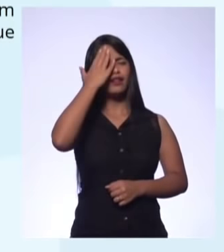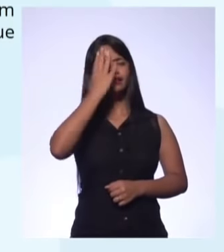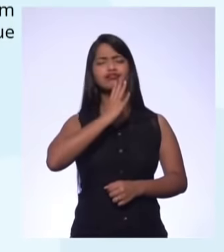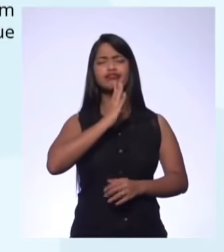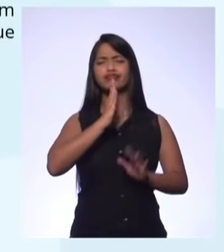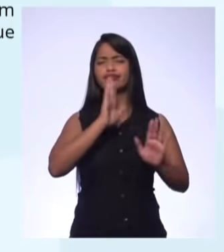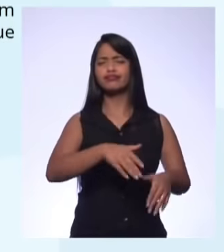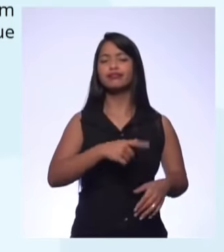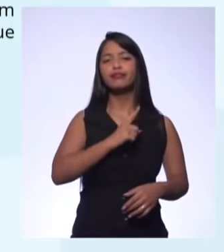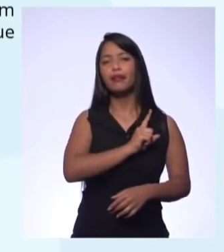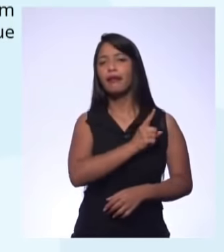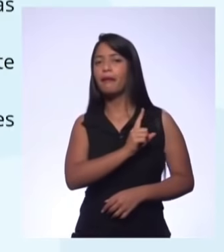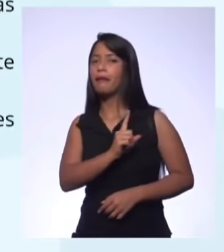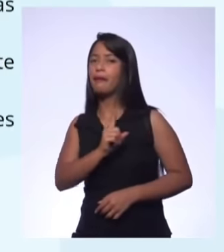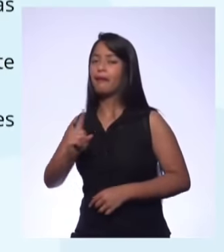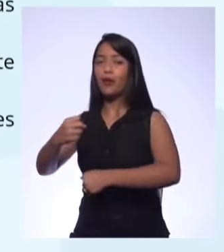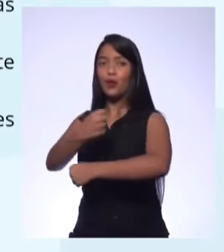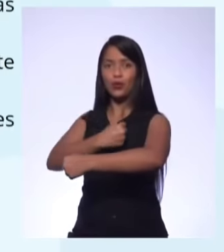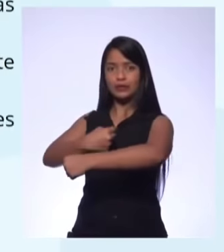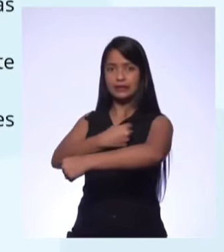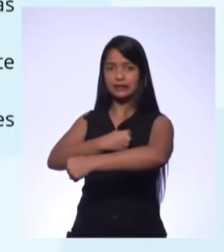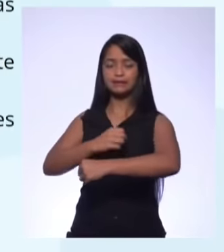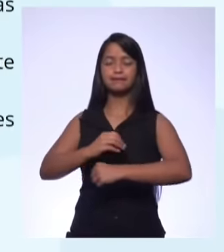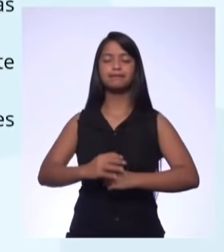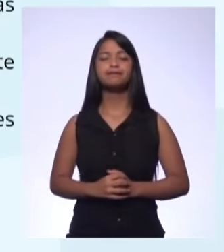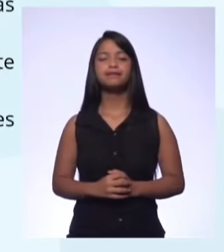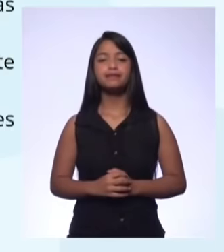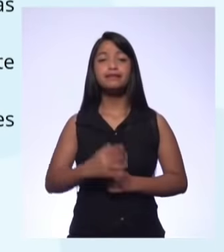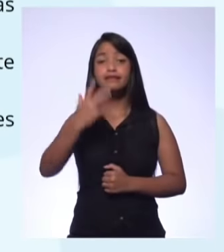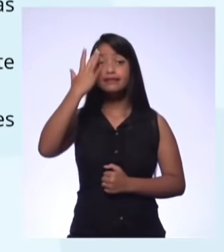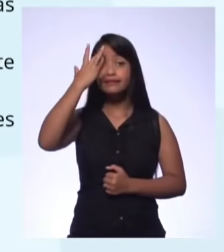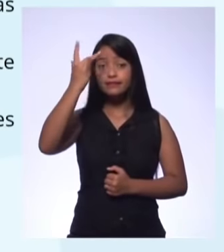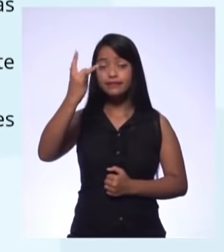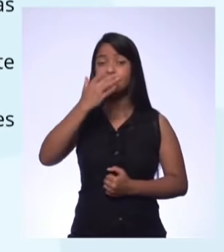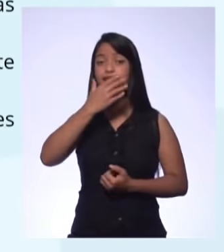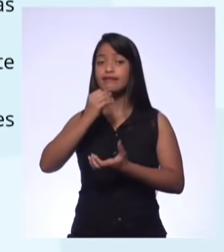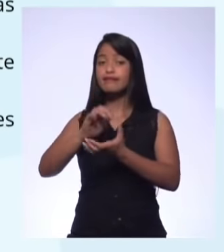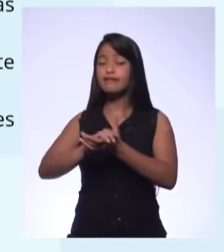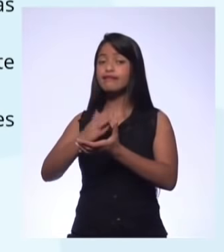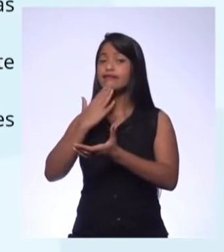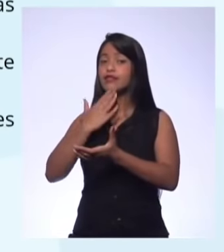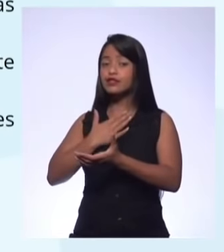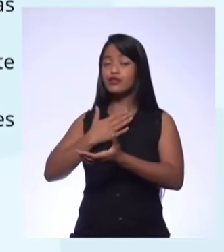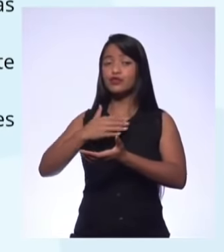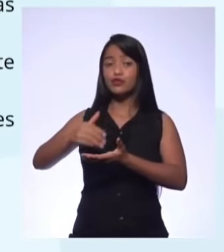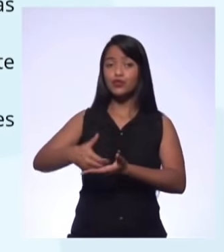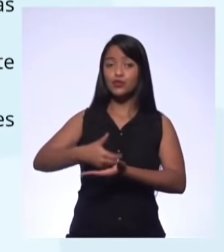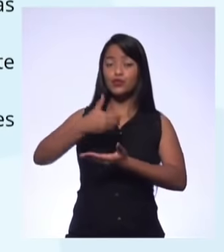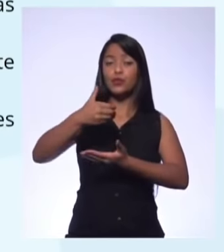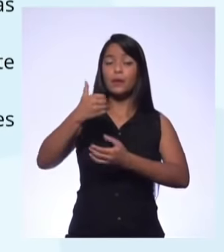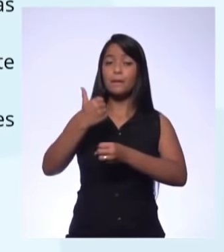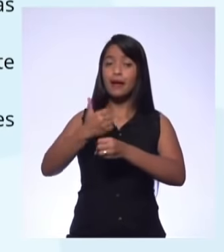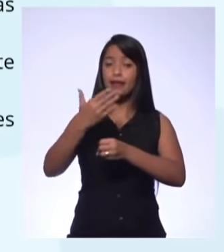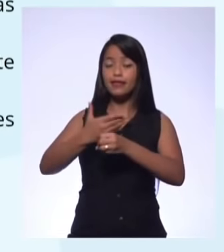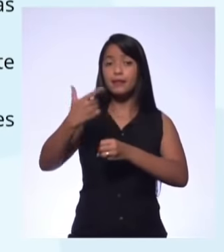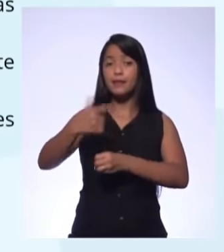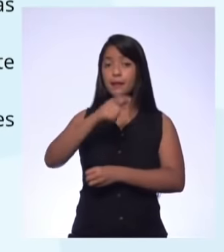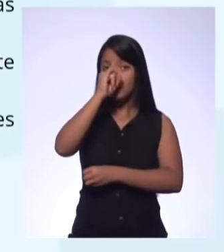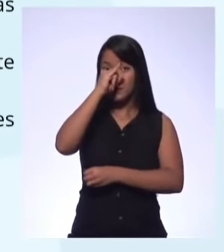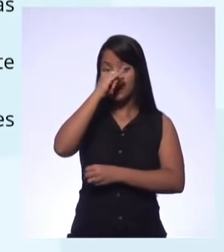cozinha a fim de não esquecer a receita. No dia seguinte, como o marido lhe pediu que fizesse um ensopado de batatas com toicinho, a história se